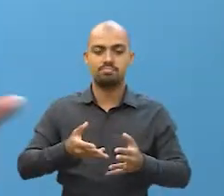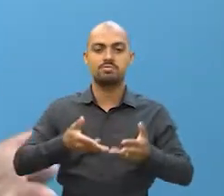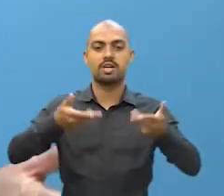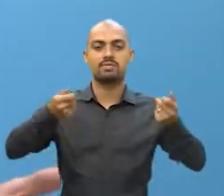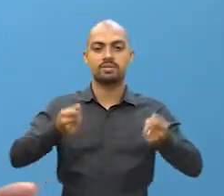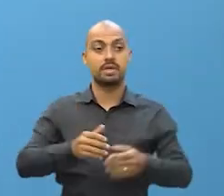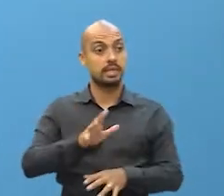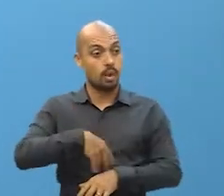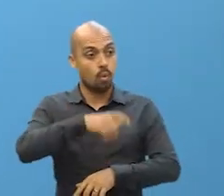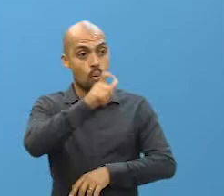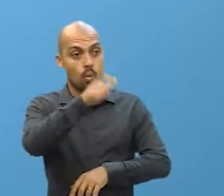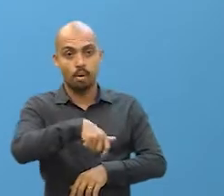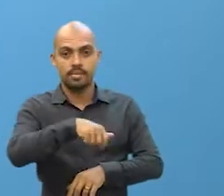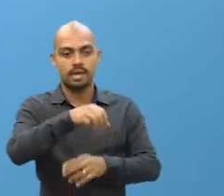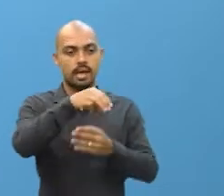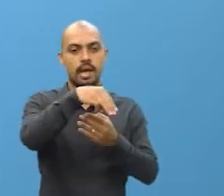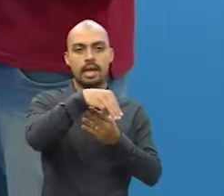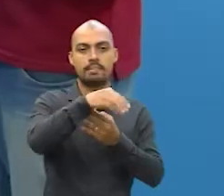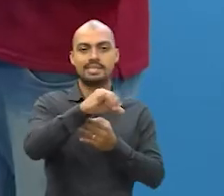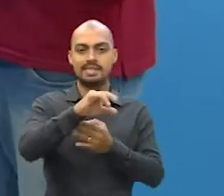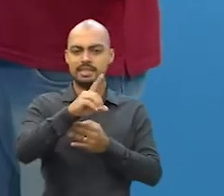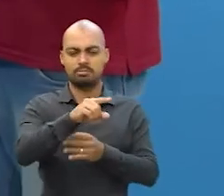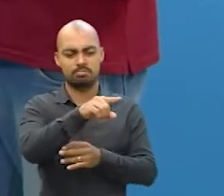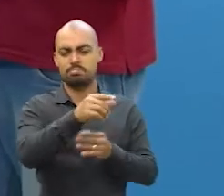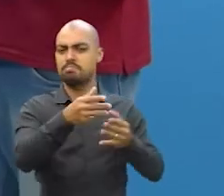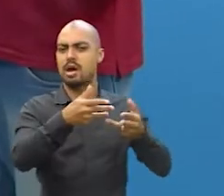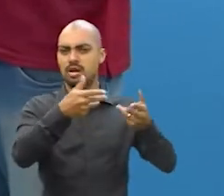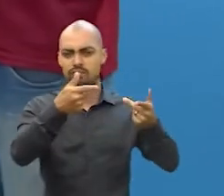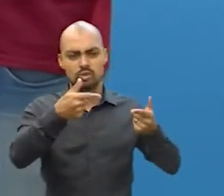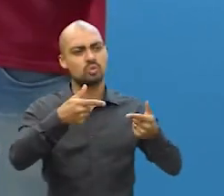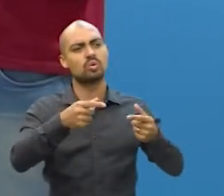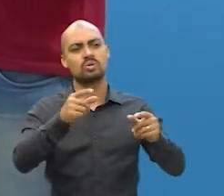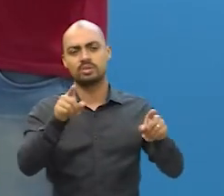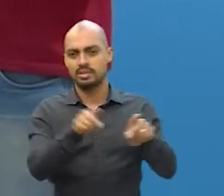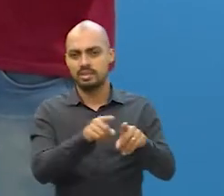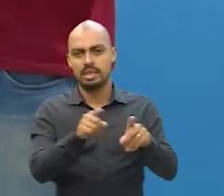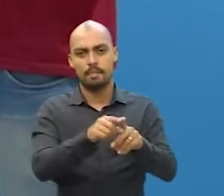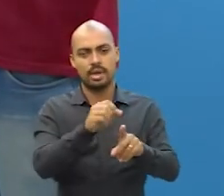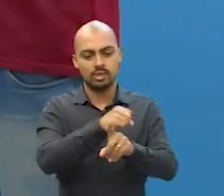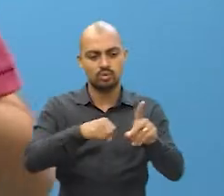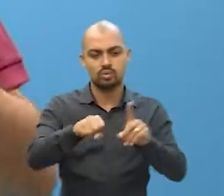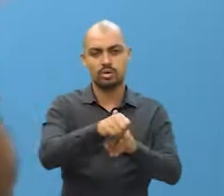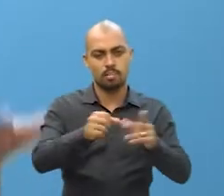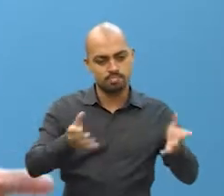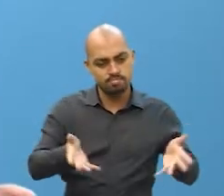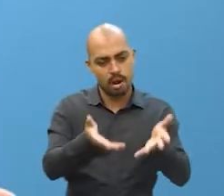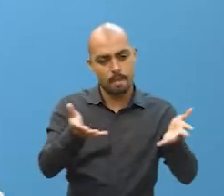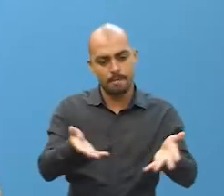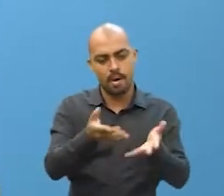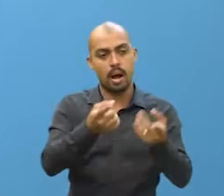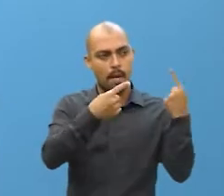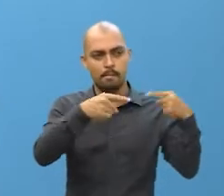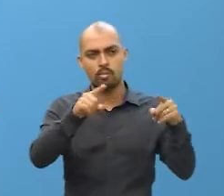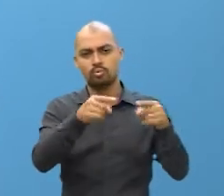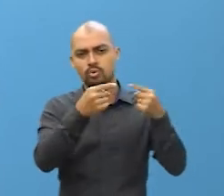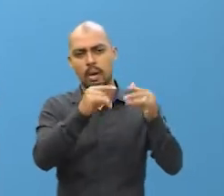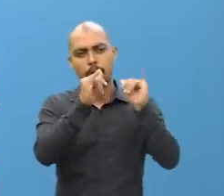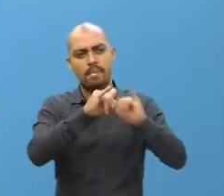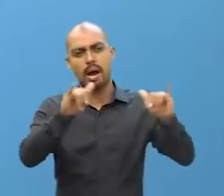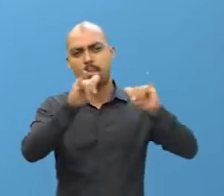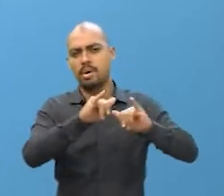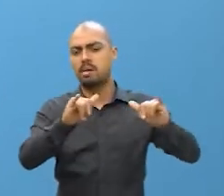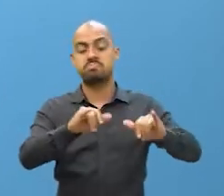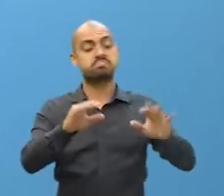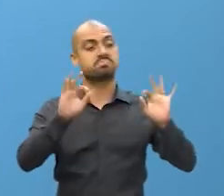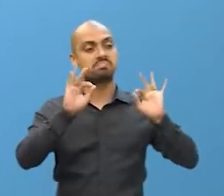o Emicida é conhecido nacionalmente, é um cara fantástico, com uma causa social muito bacana, a mensagem que ele passa sempre.